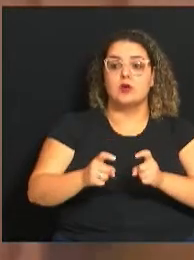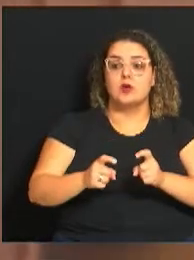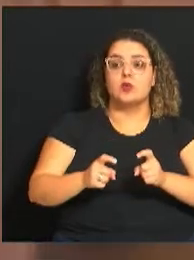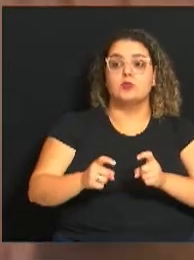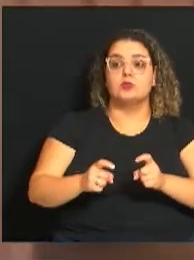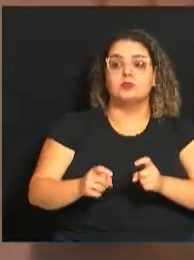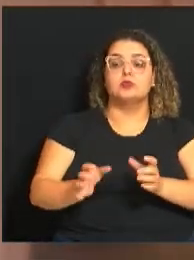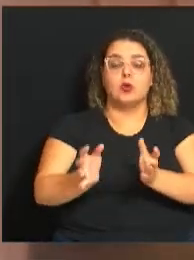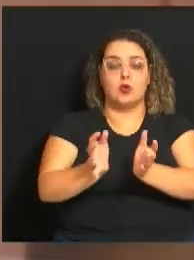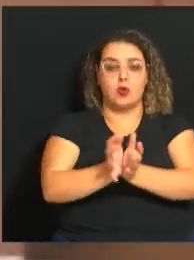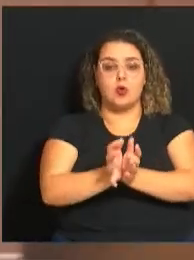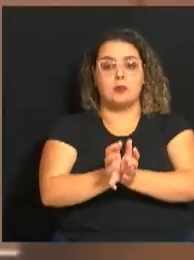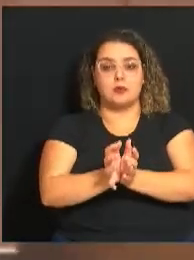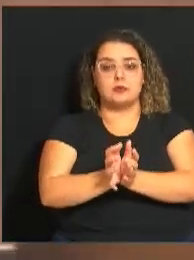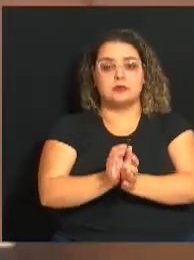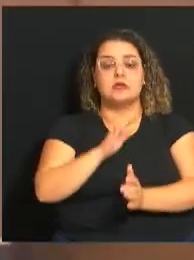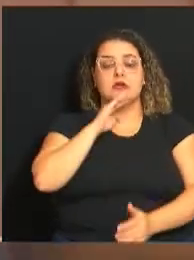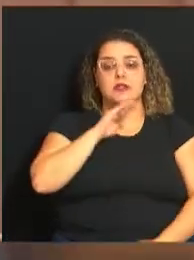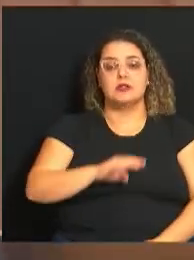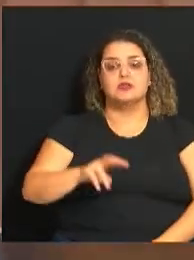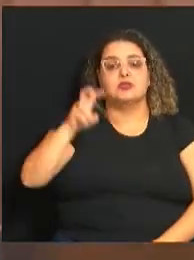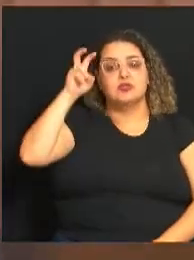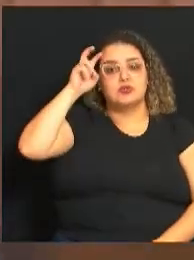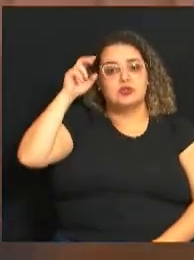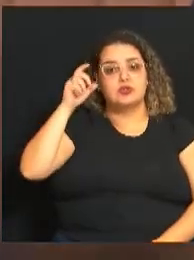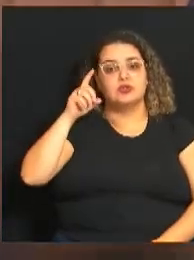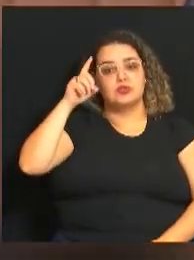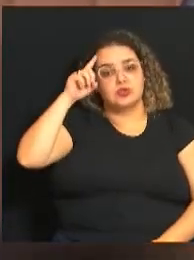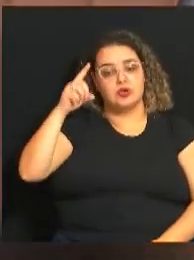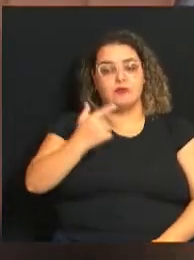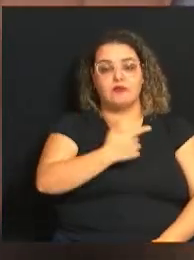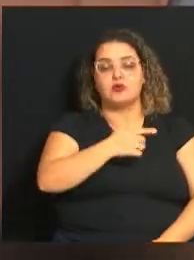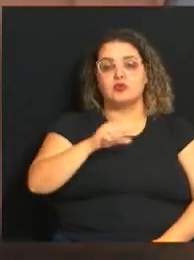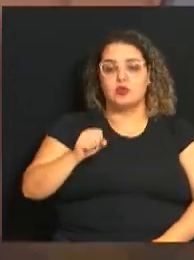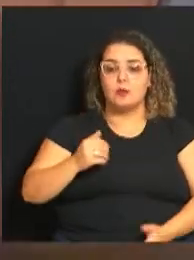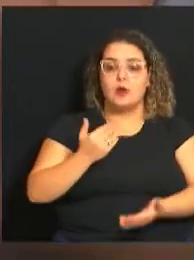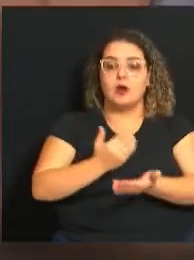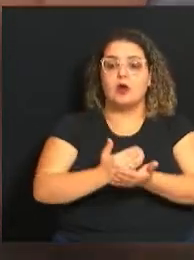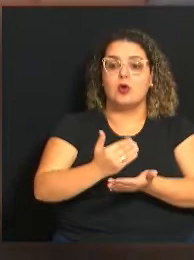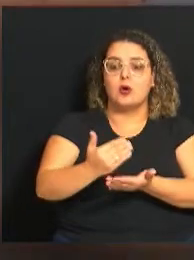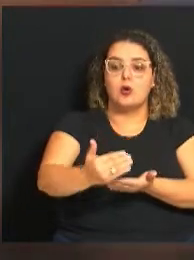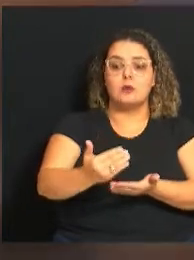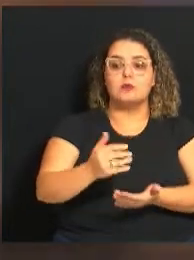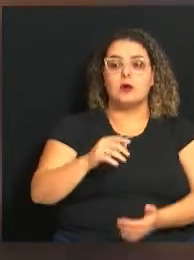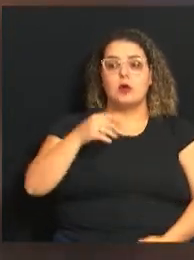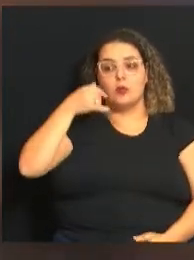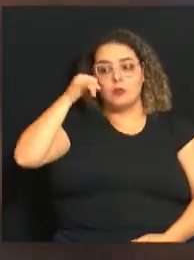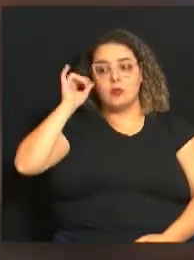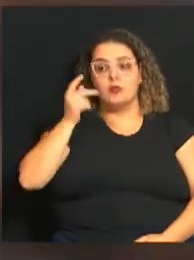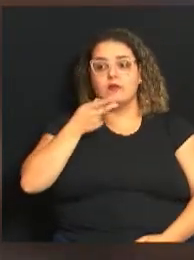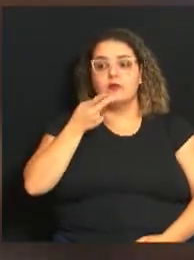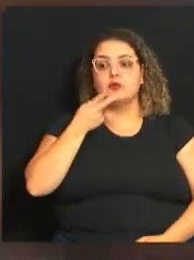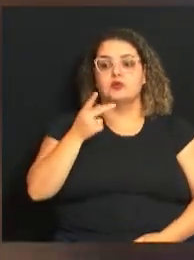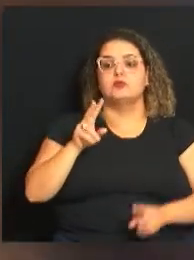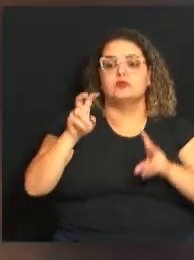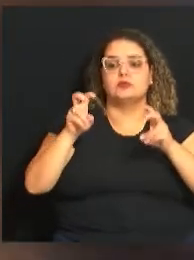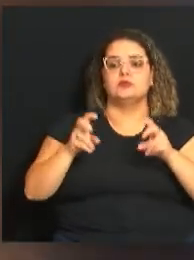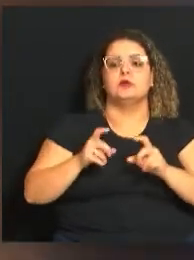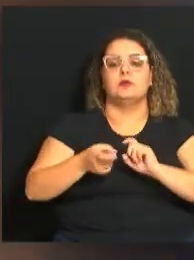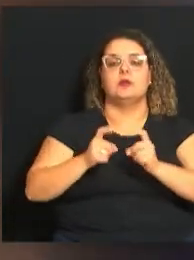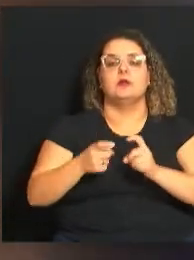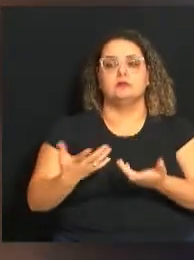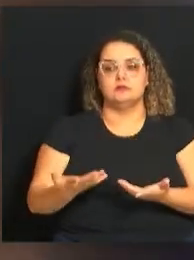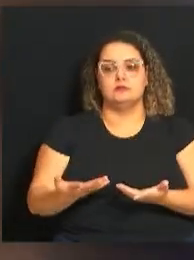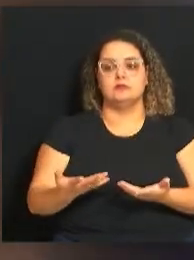comissão na tarde da quinta-feira, dia 28. Para iniciar, Búfalo falou sobre o tema da reunião. Cumprindo, então,